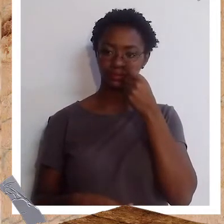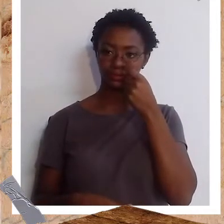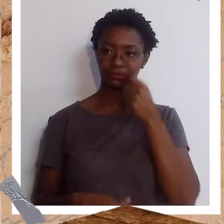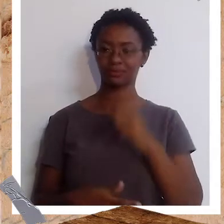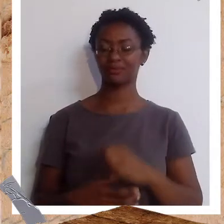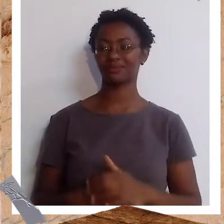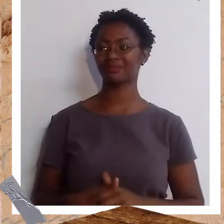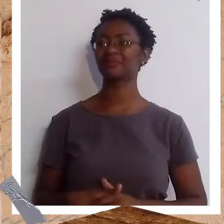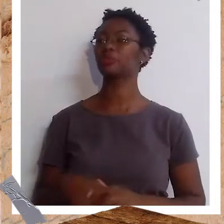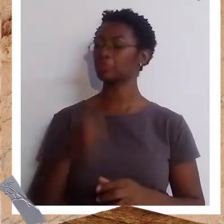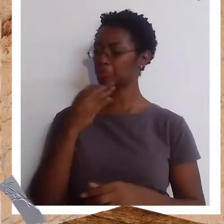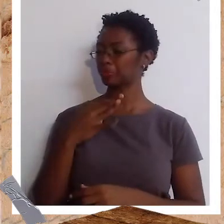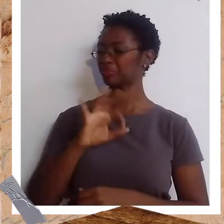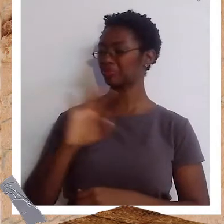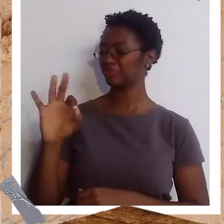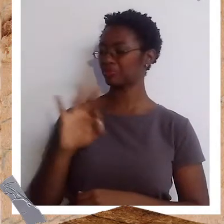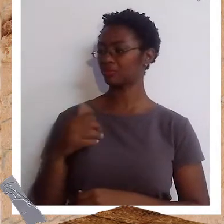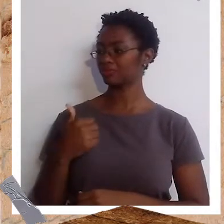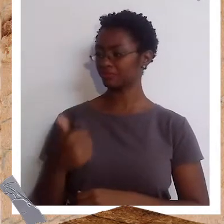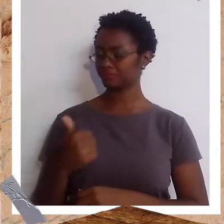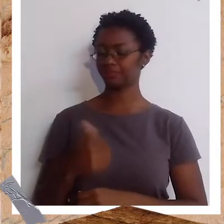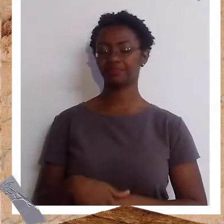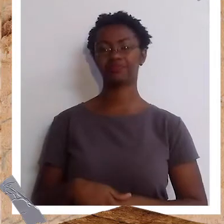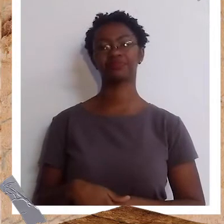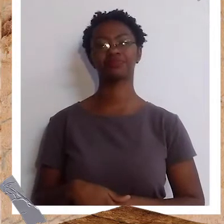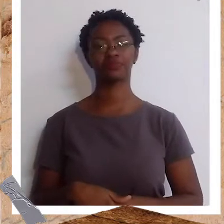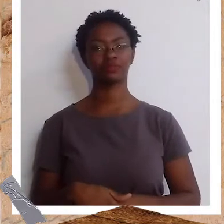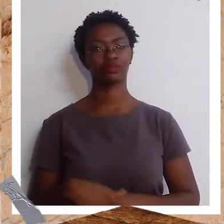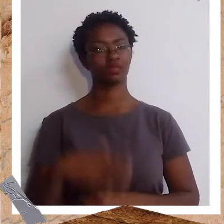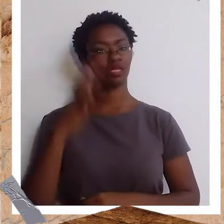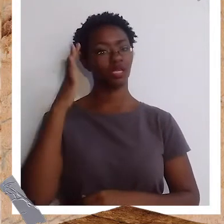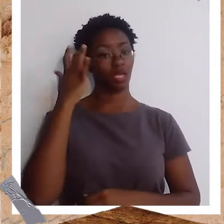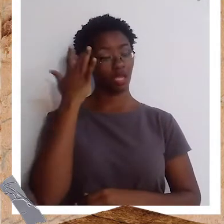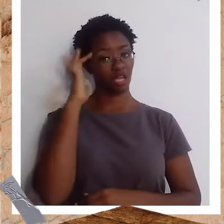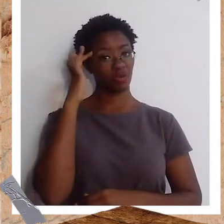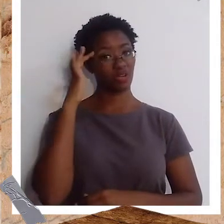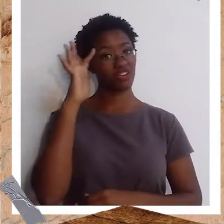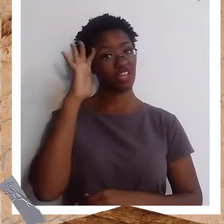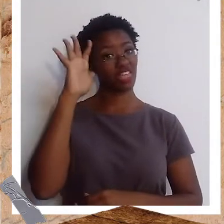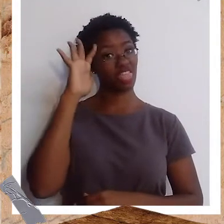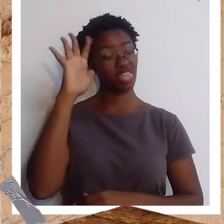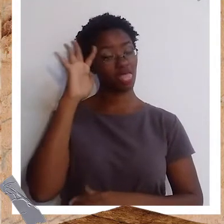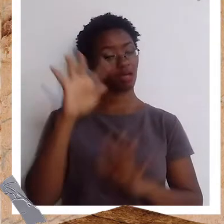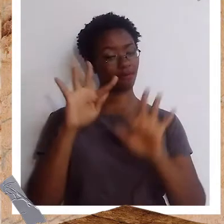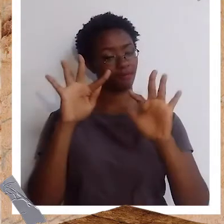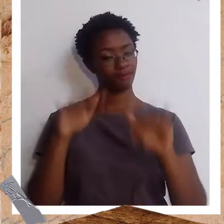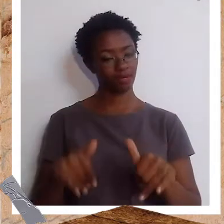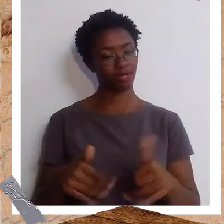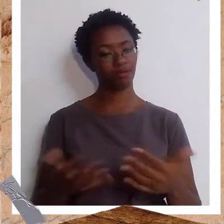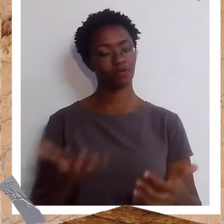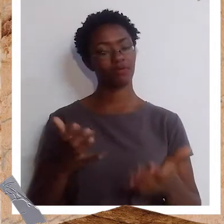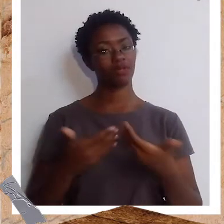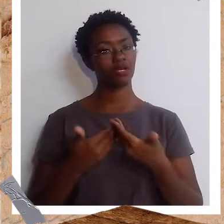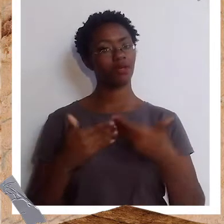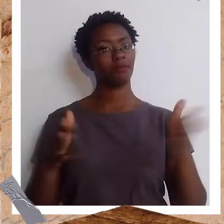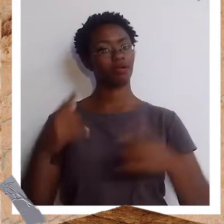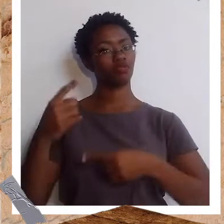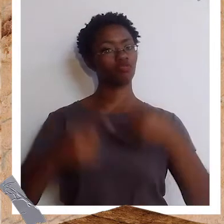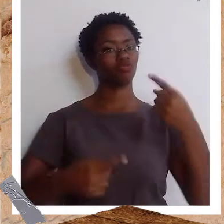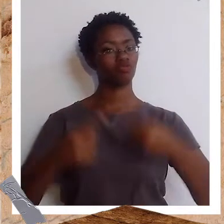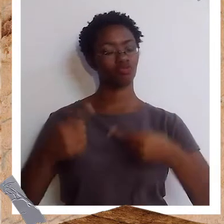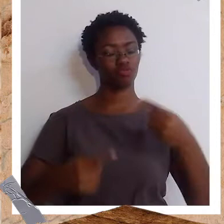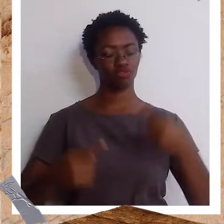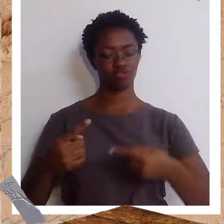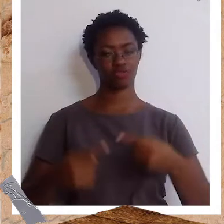Muito bom. Eu acho que, como uma reflexão final, queria abrir aqui uma